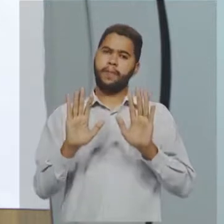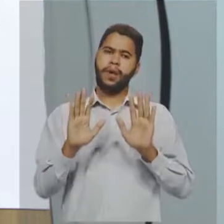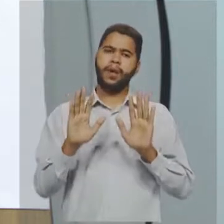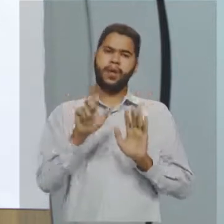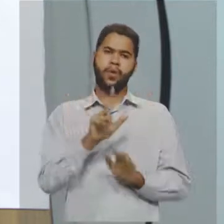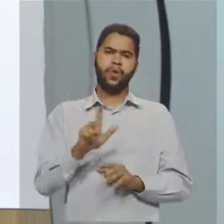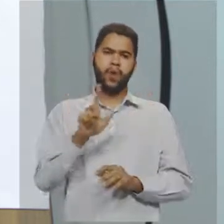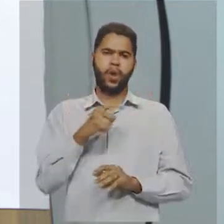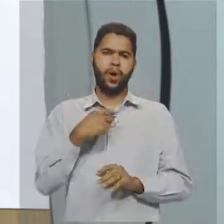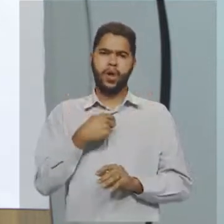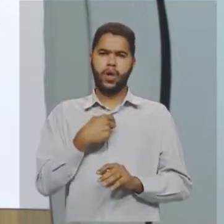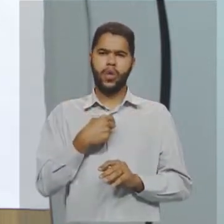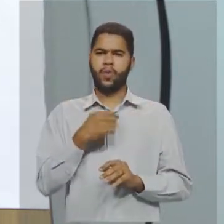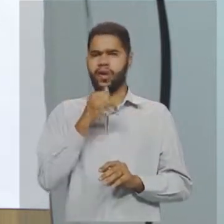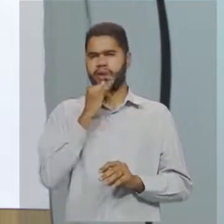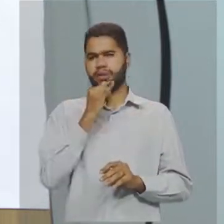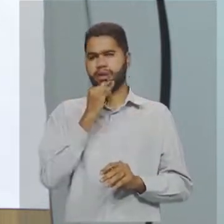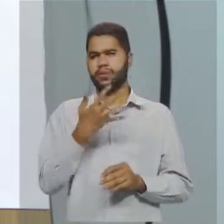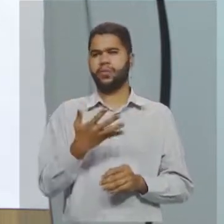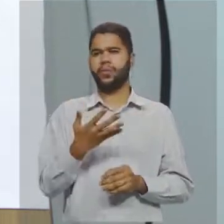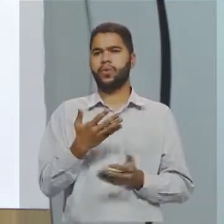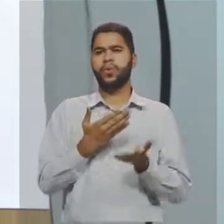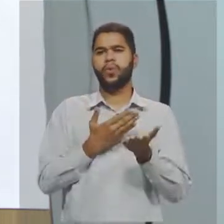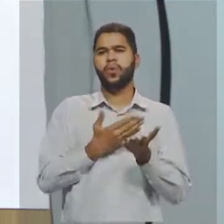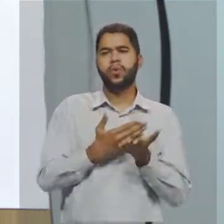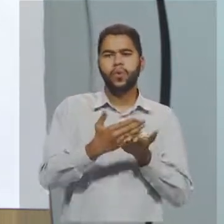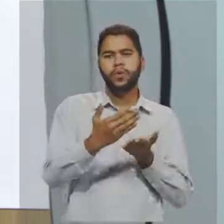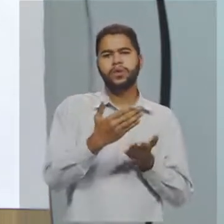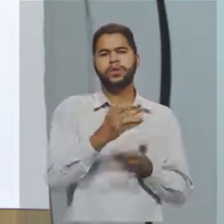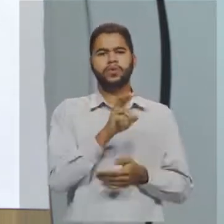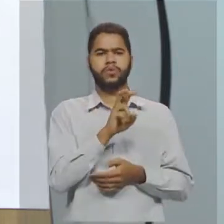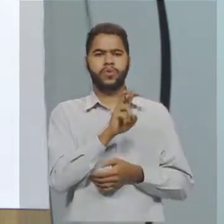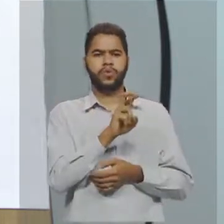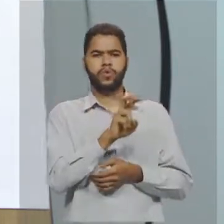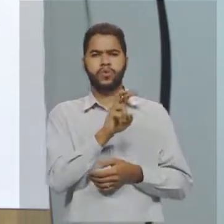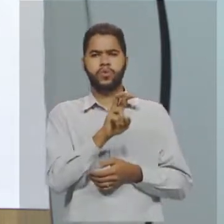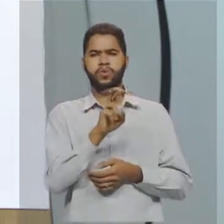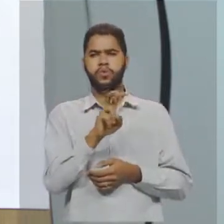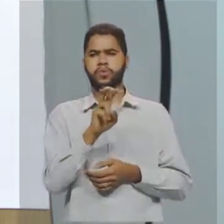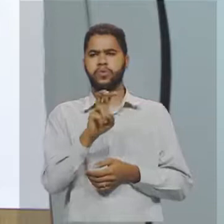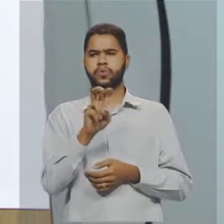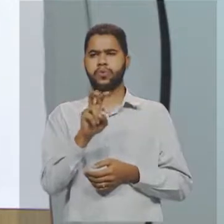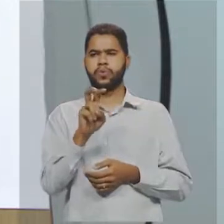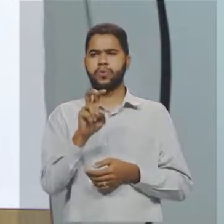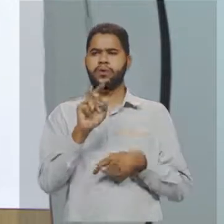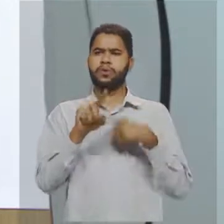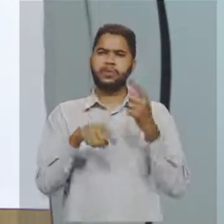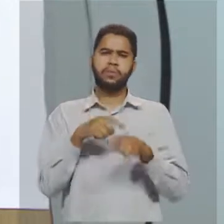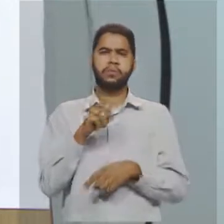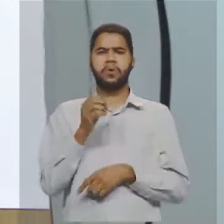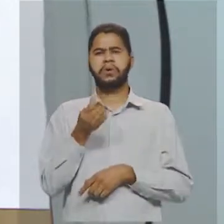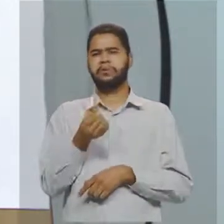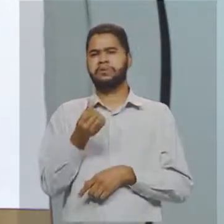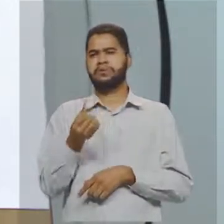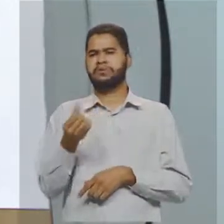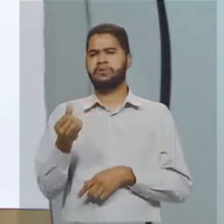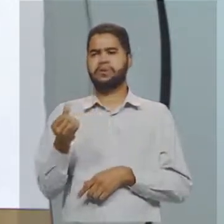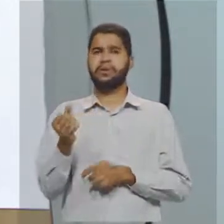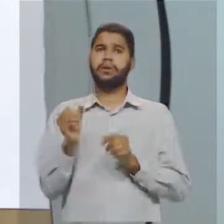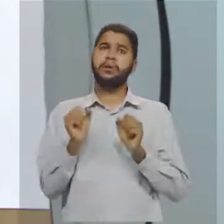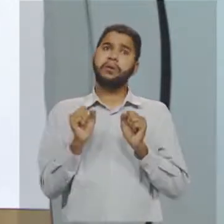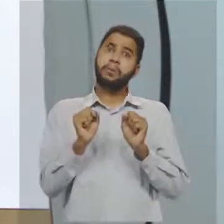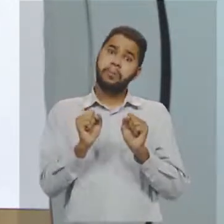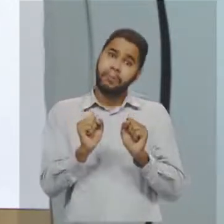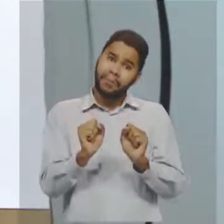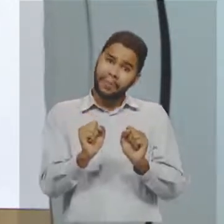que eu não vou escrever aqui, por exemplo, começando com 5, 5, 5, 5, depois 6, 6. Pode até ser